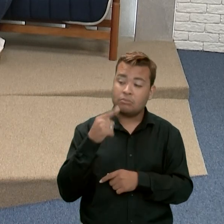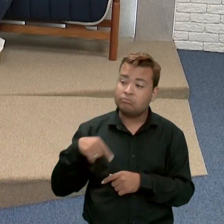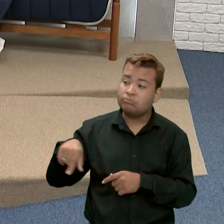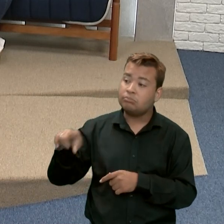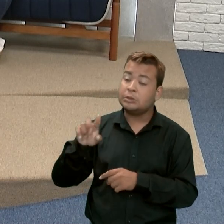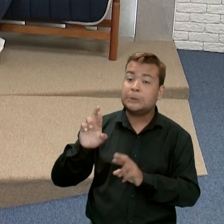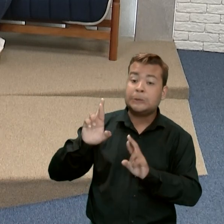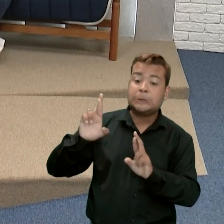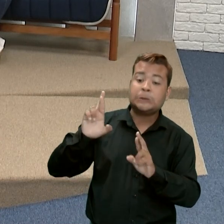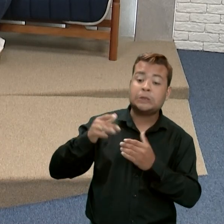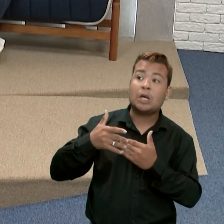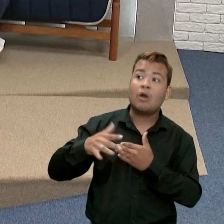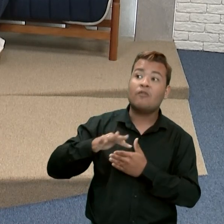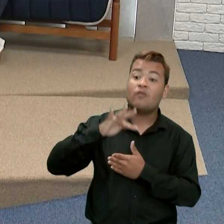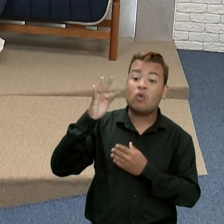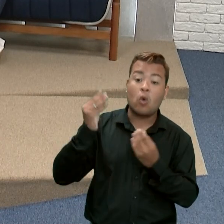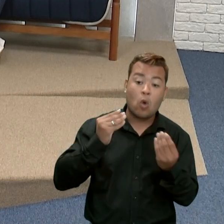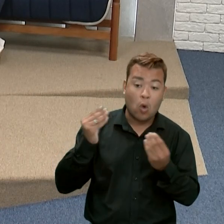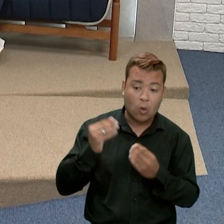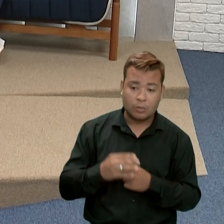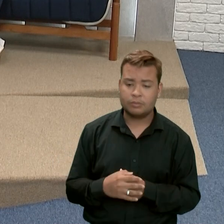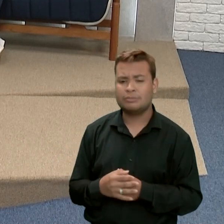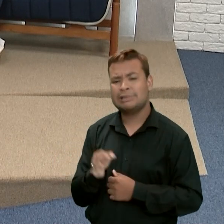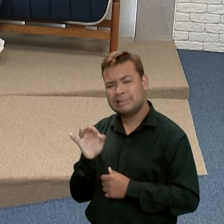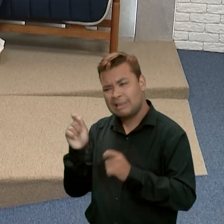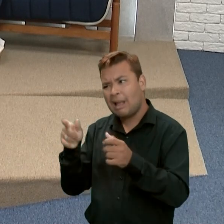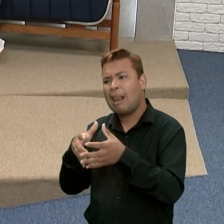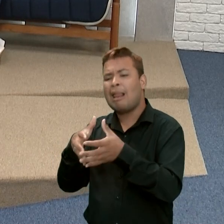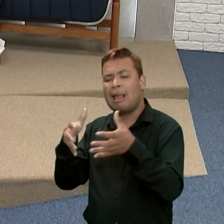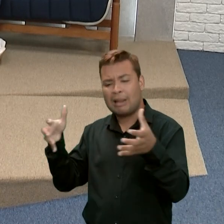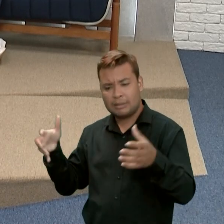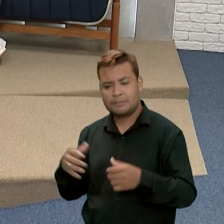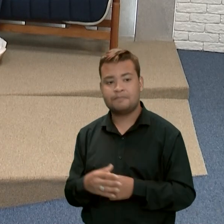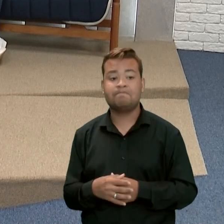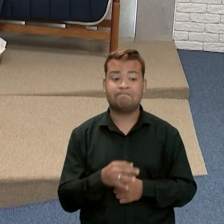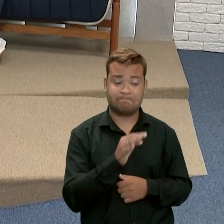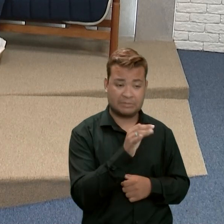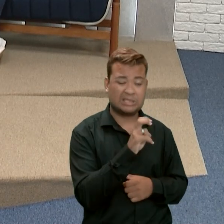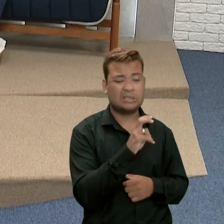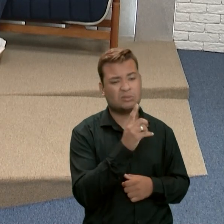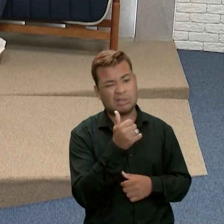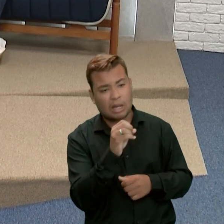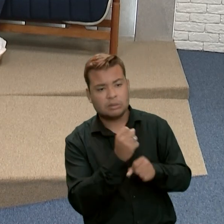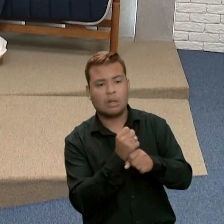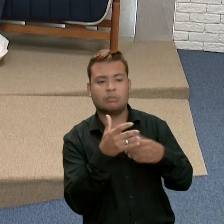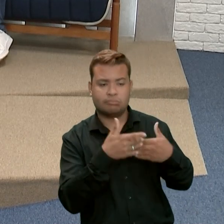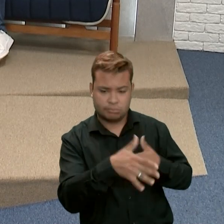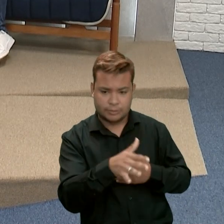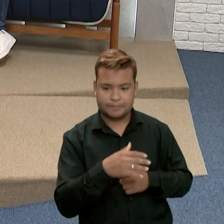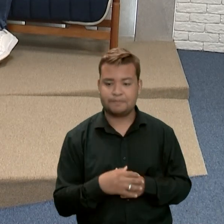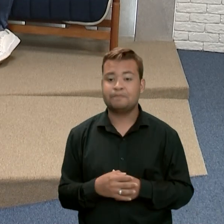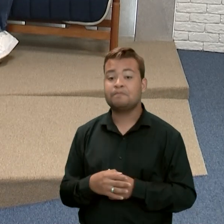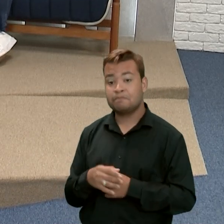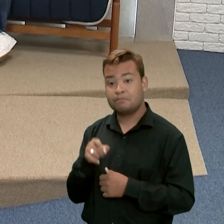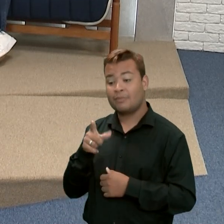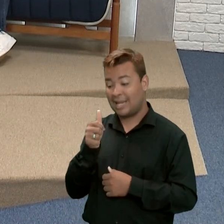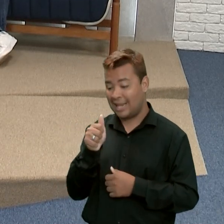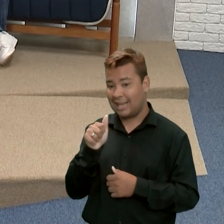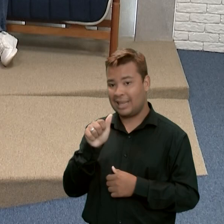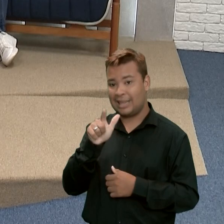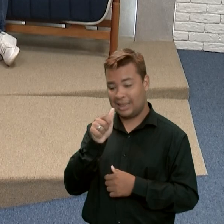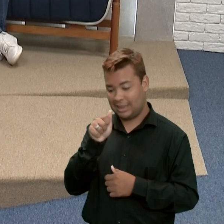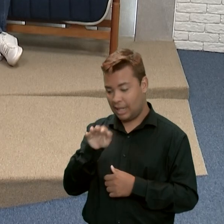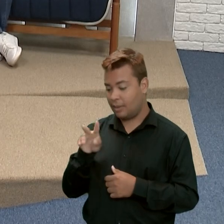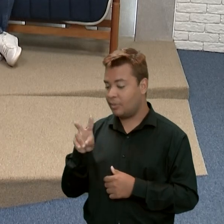expectativas futuras. Né? Expandir mesmo, né, expandir professor? 5, 10 anos. A gente volta a falar, inclusive, sobre o laboratório voador, sobre toda essa questão também de